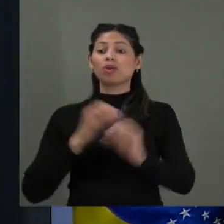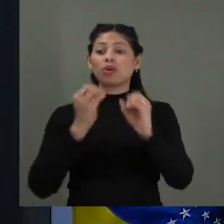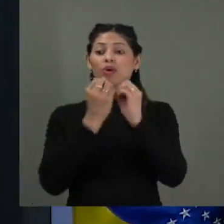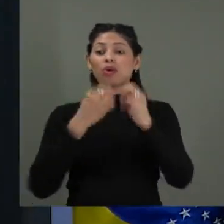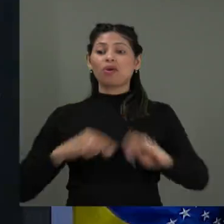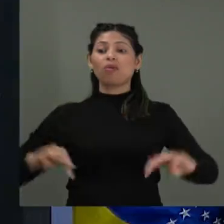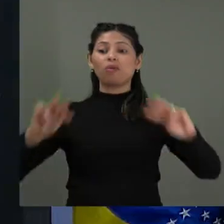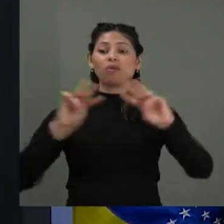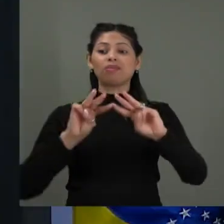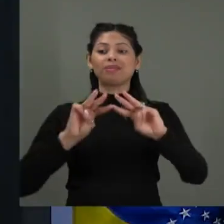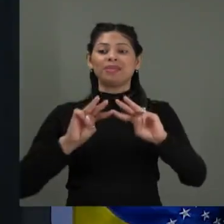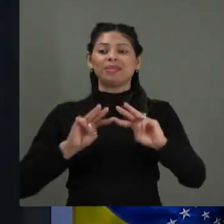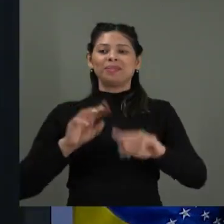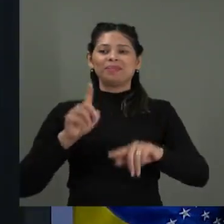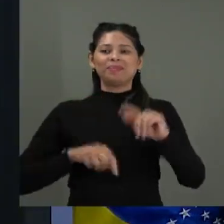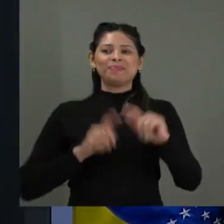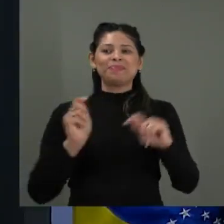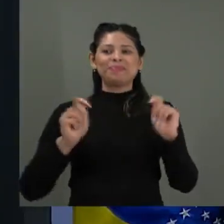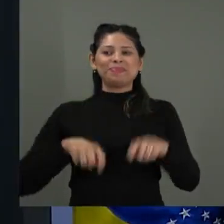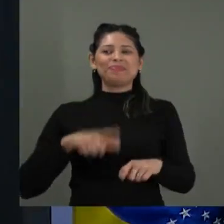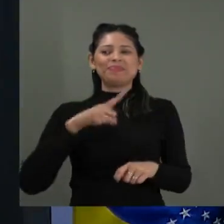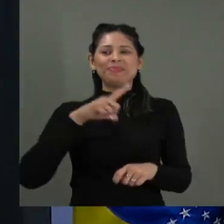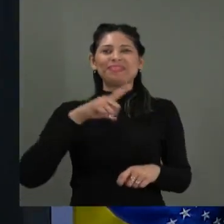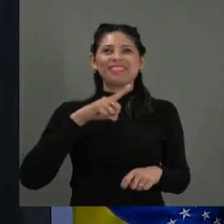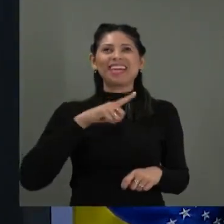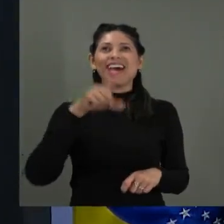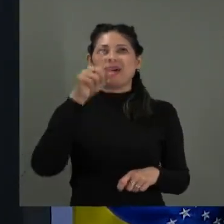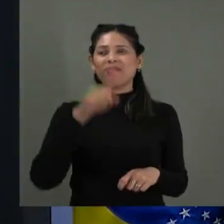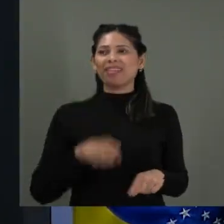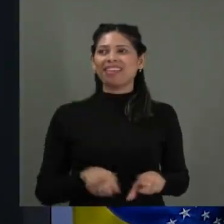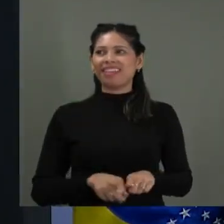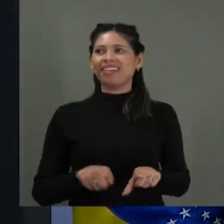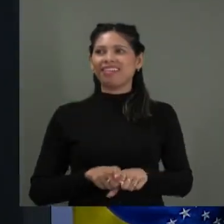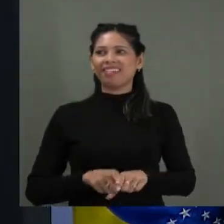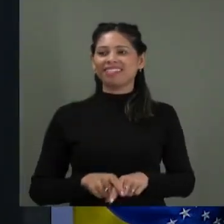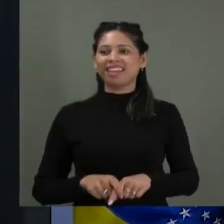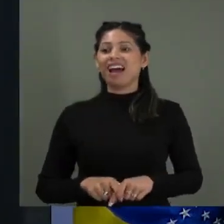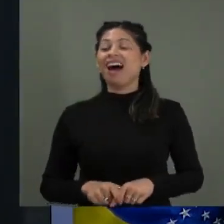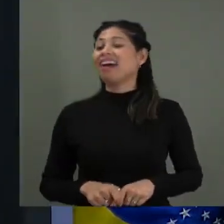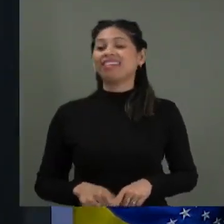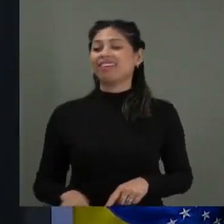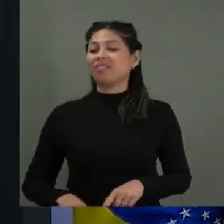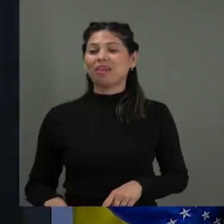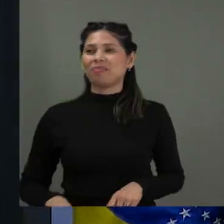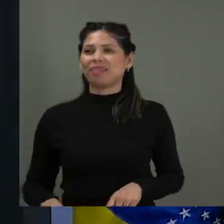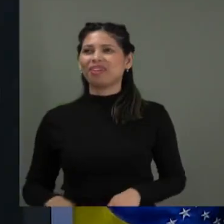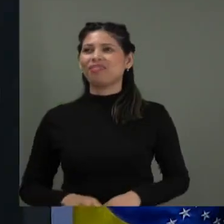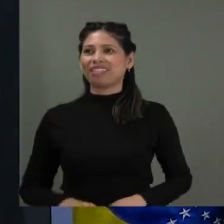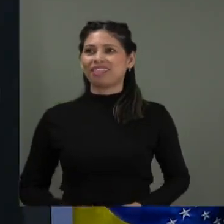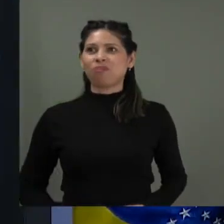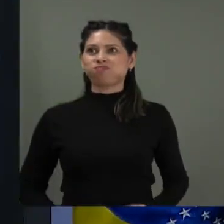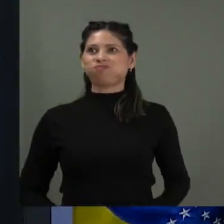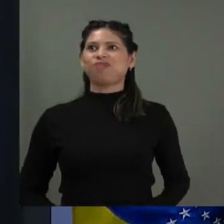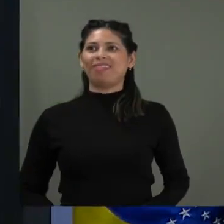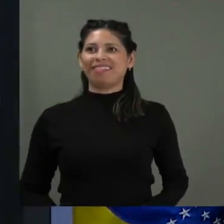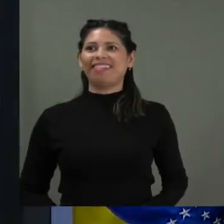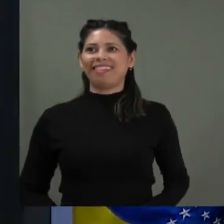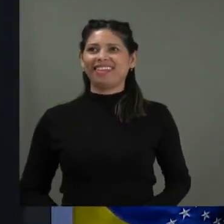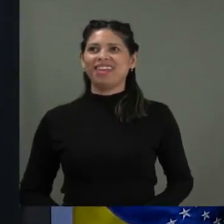epidemia, pois o nível máximo tolerado é de 10 mortes violentas por 100 mil